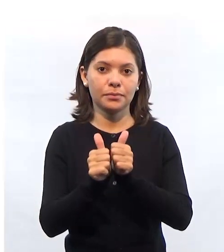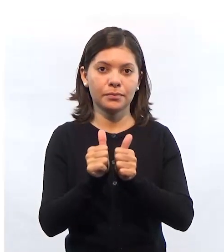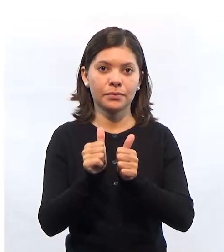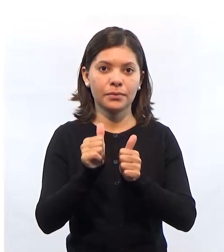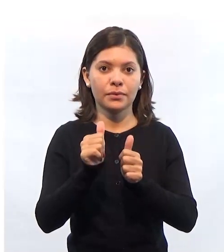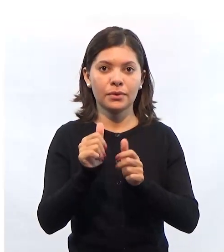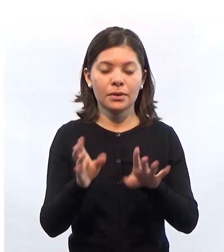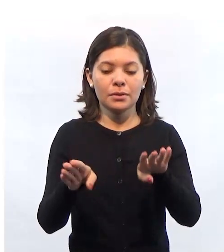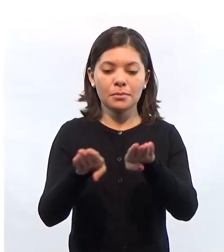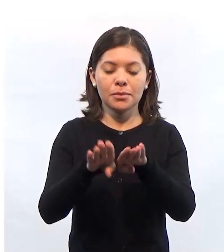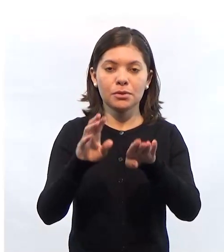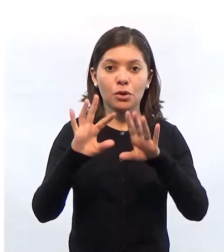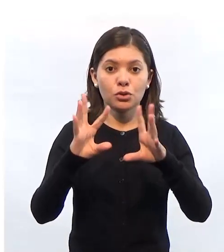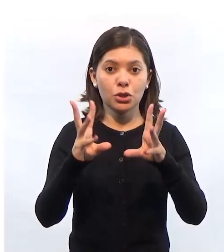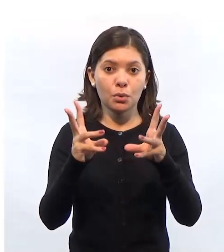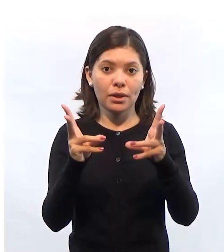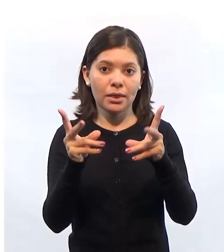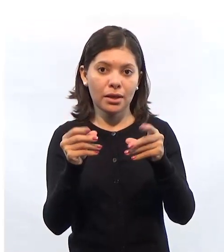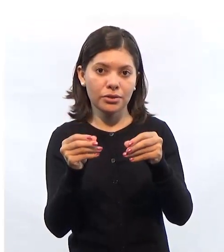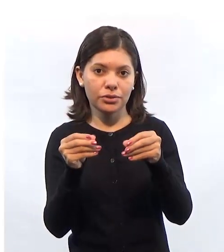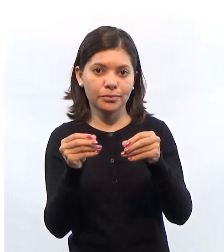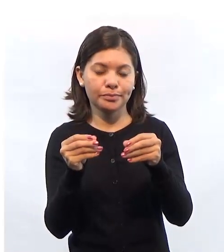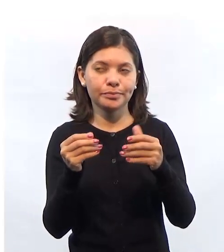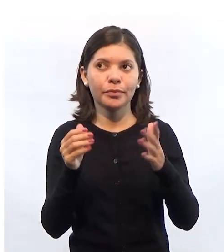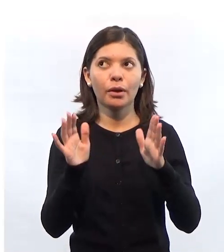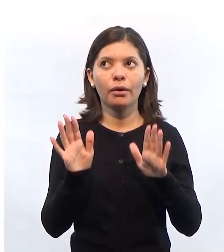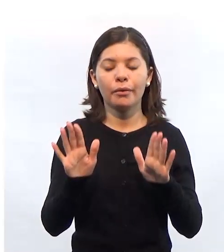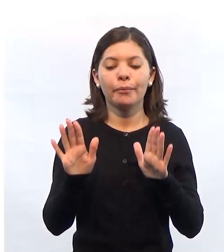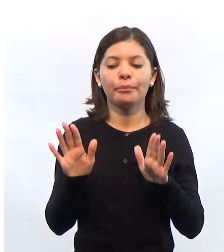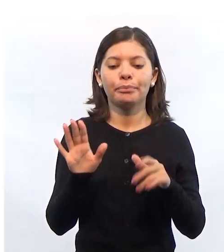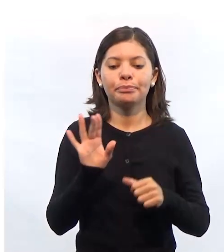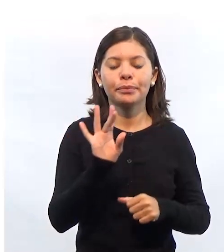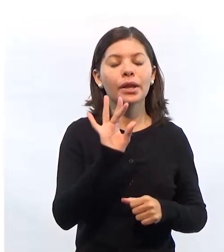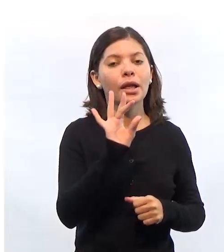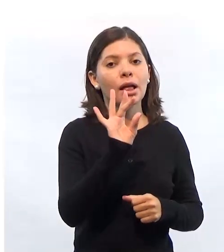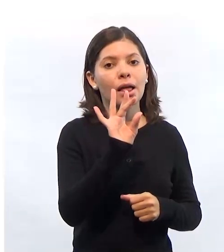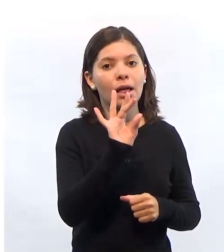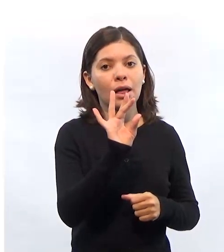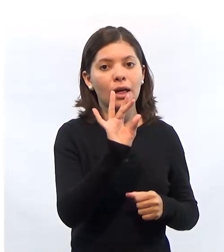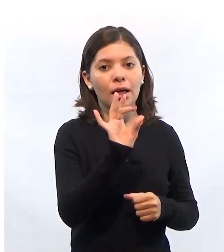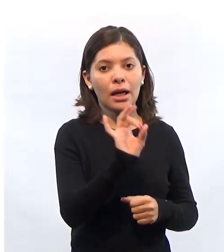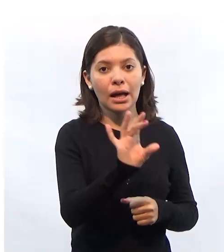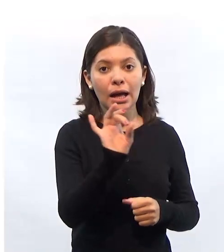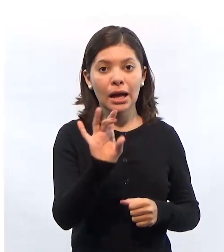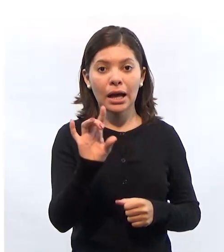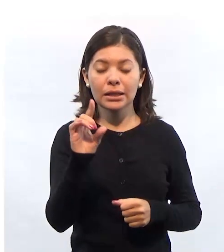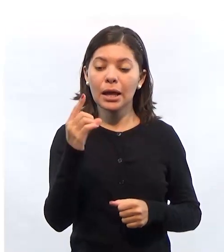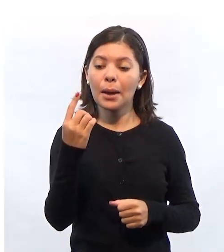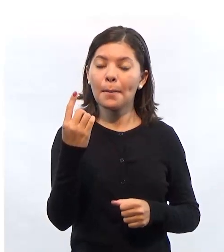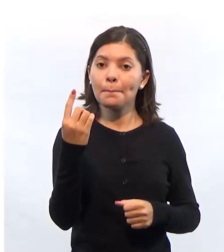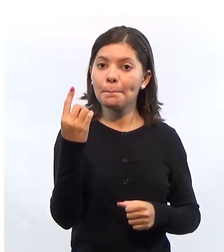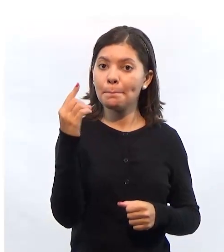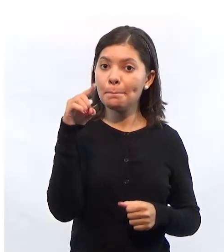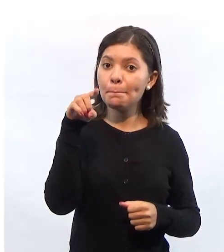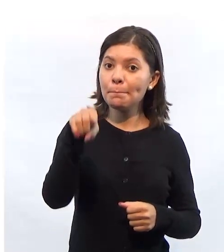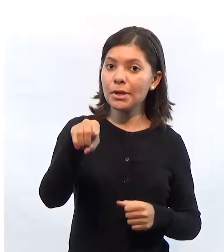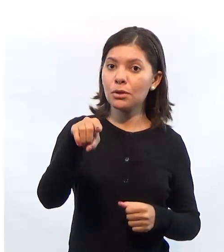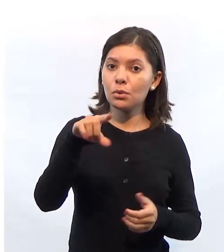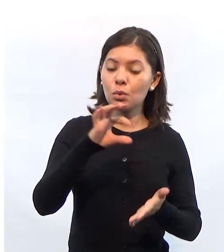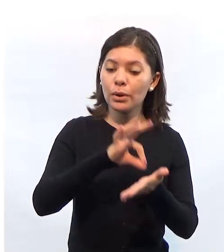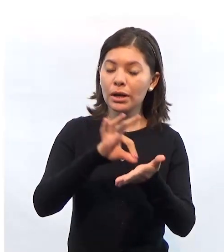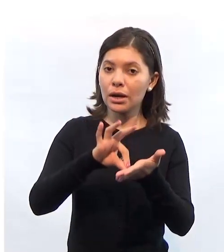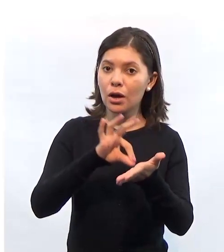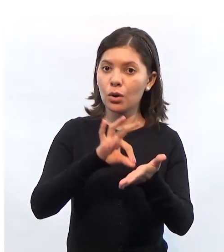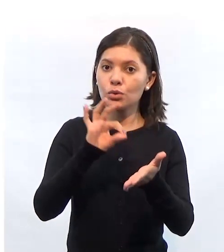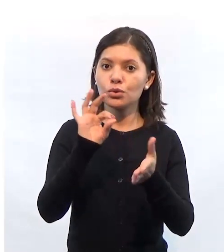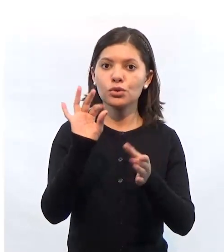qualidade padrão de qualidade Olha a cada mil grãos de Arroz pode ter